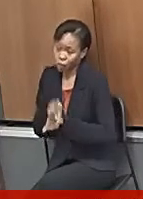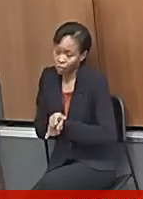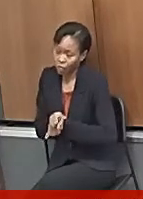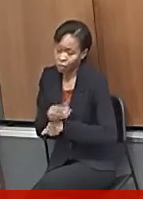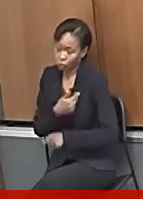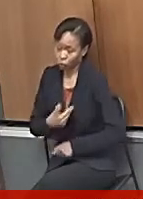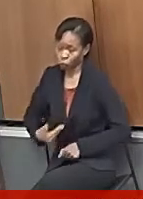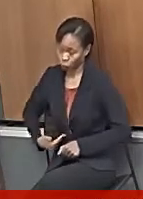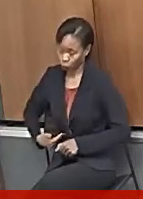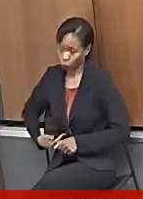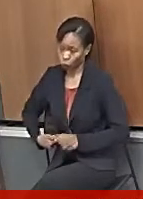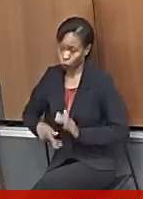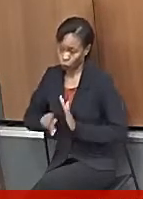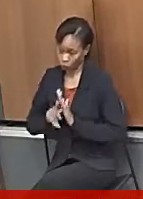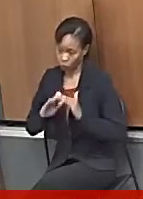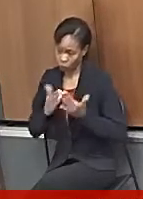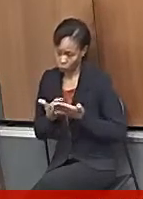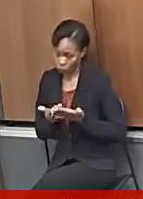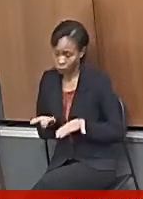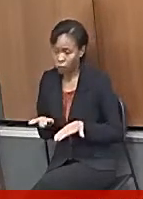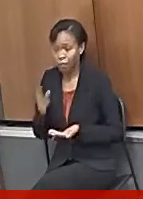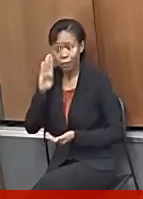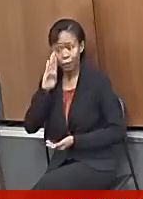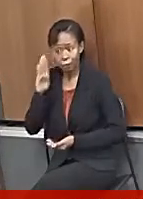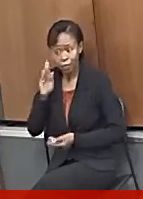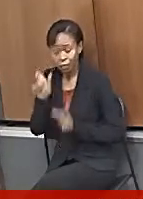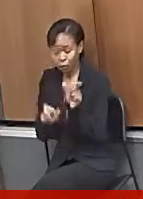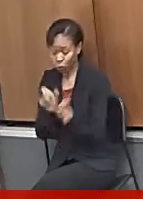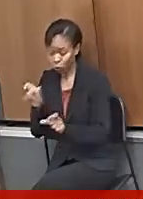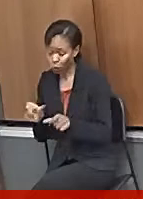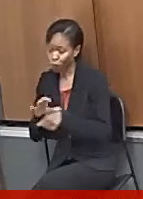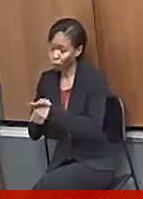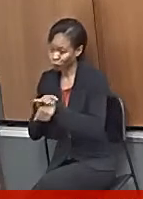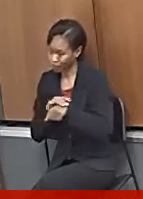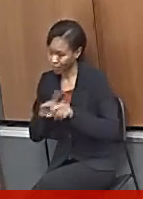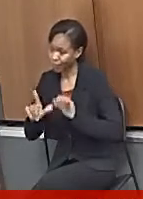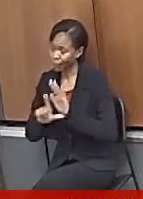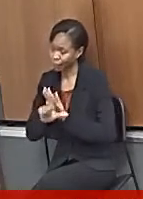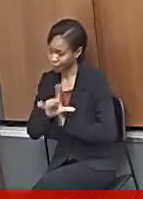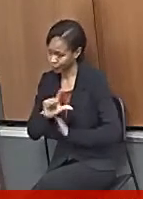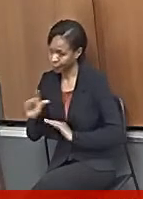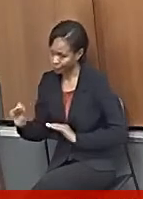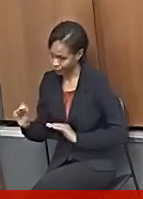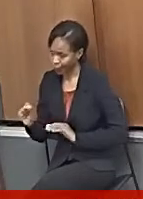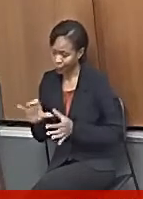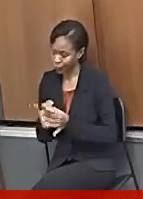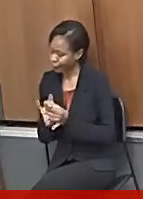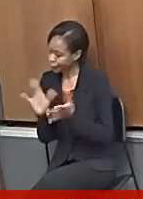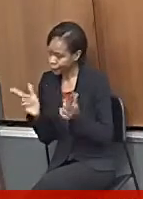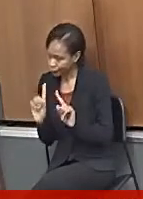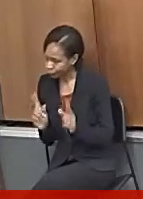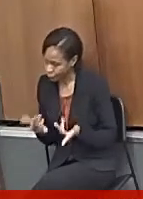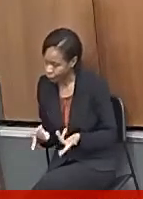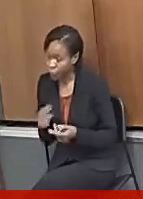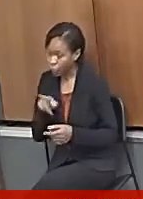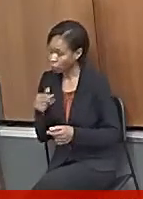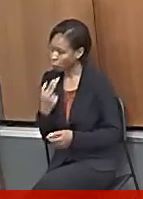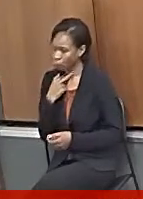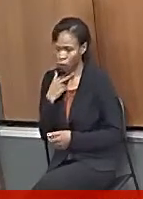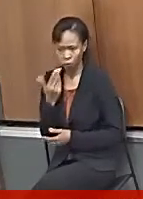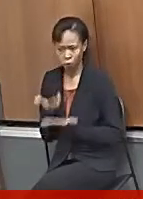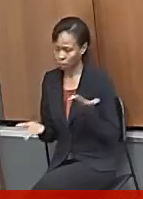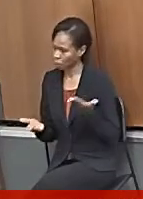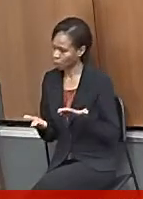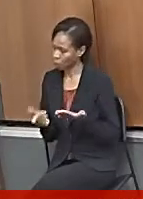e principalmente para os juízes da lei sangue estão sendo indeferidos porque eles não podem perder o plano de saúde o